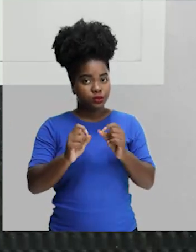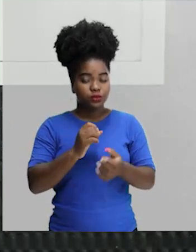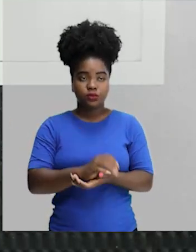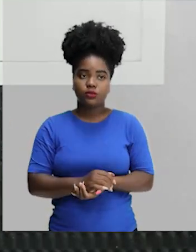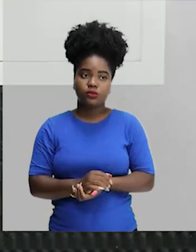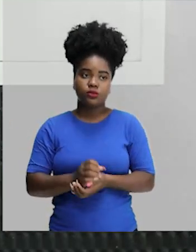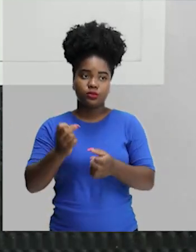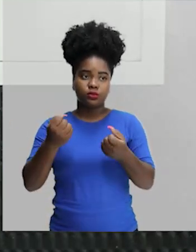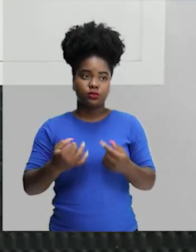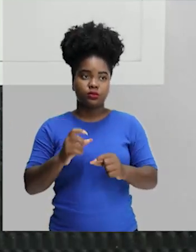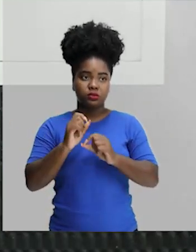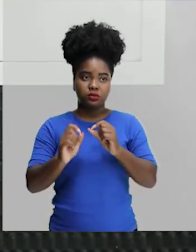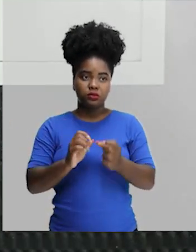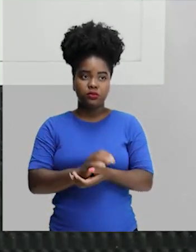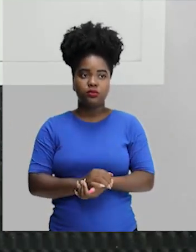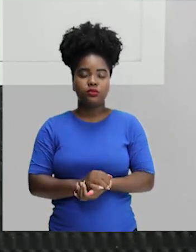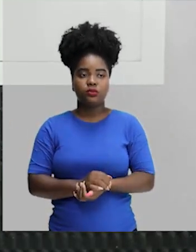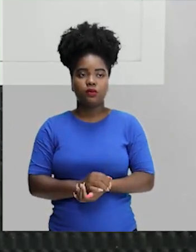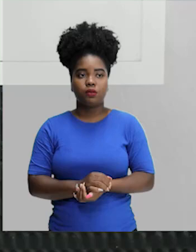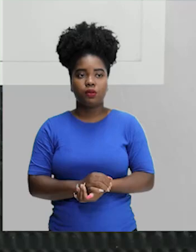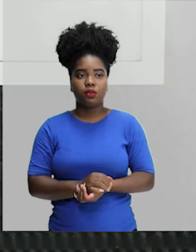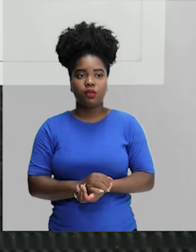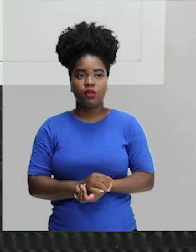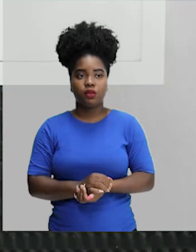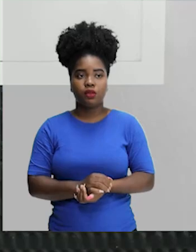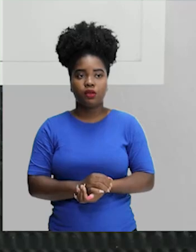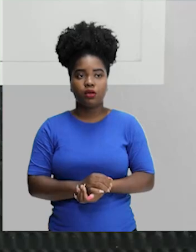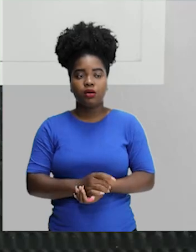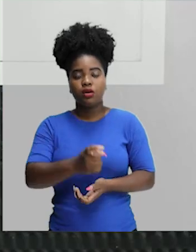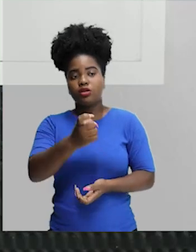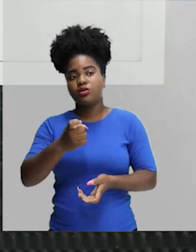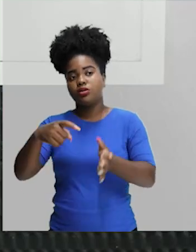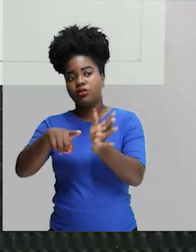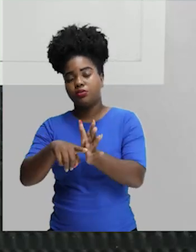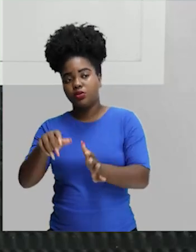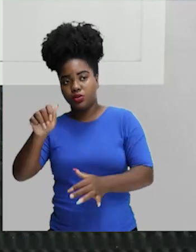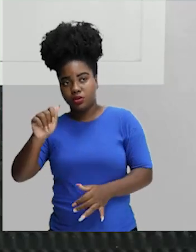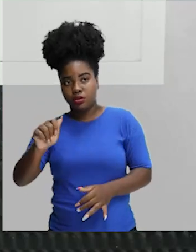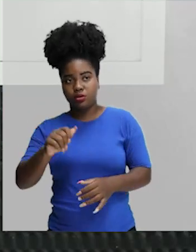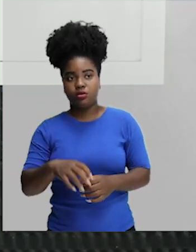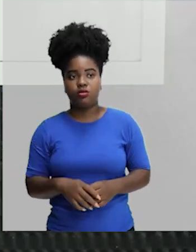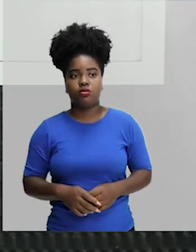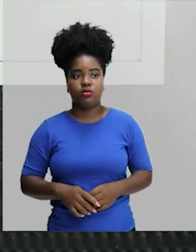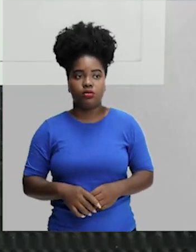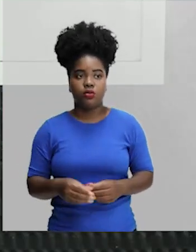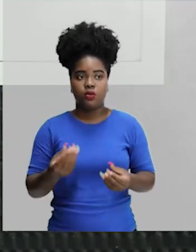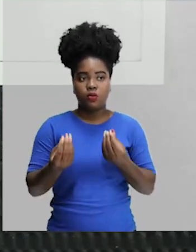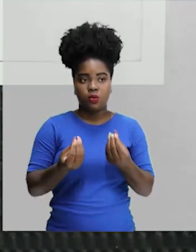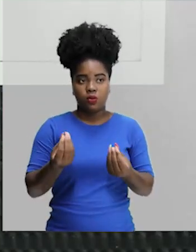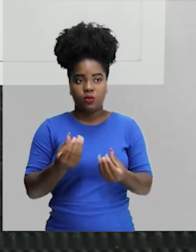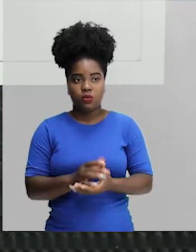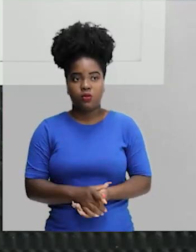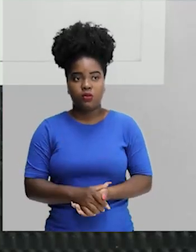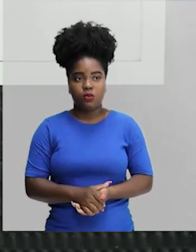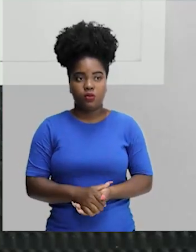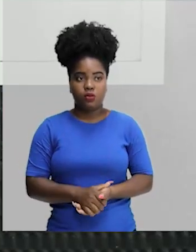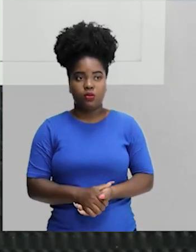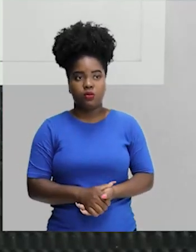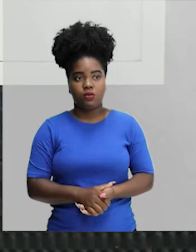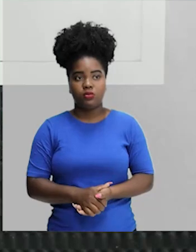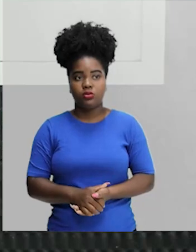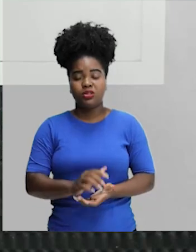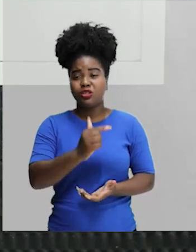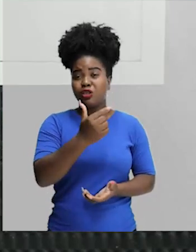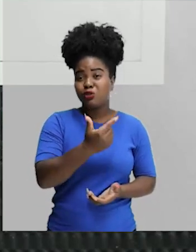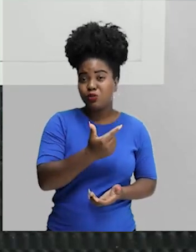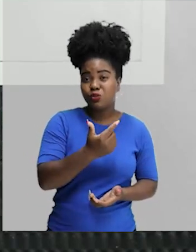esse binômio ele tem que ter tem que estar na forma x menos a. Ou seja, esse aqui não pode ter